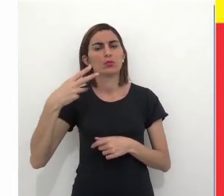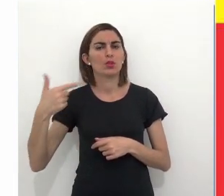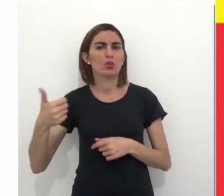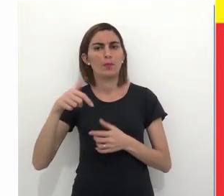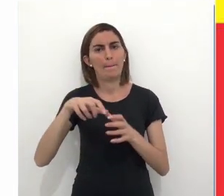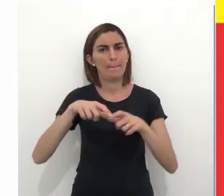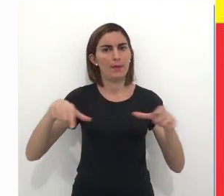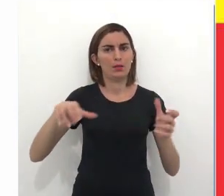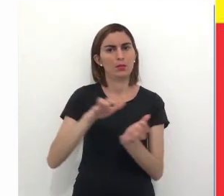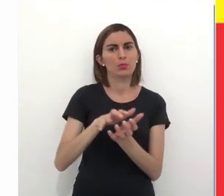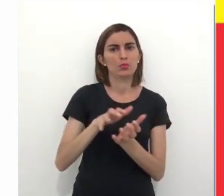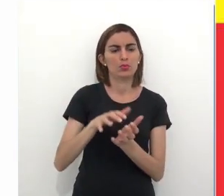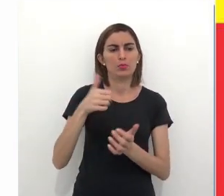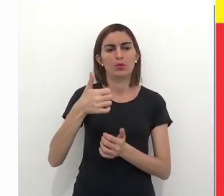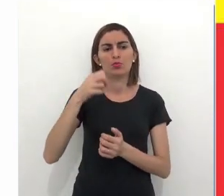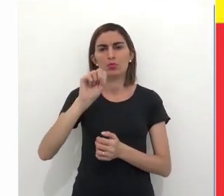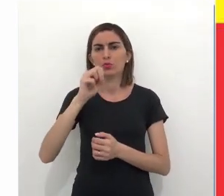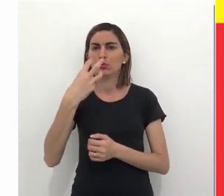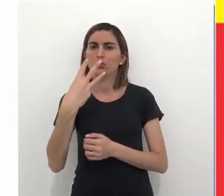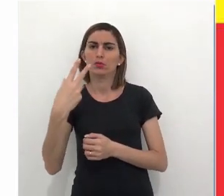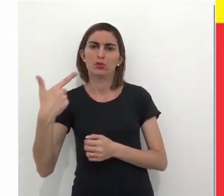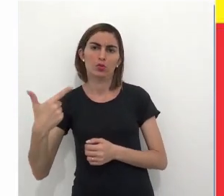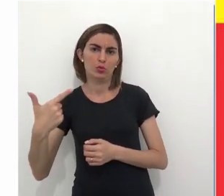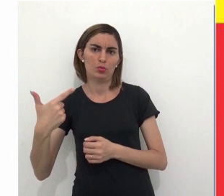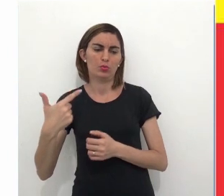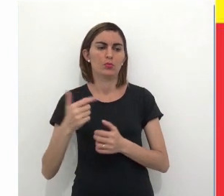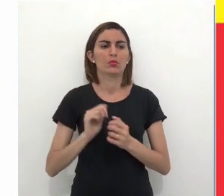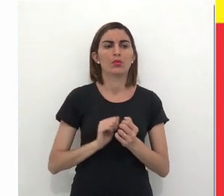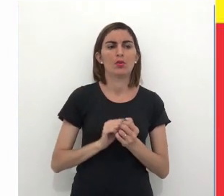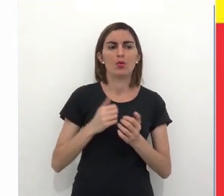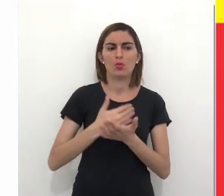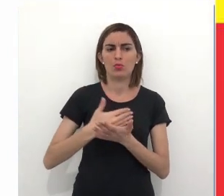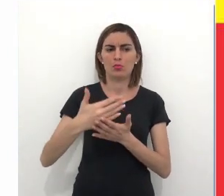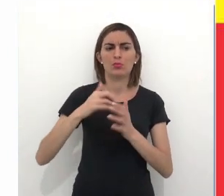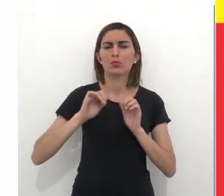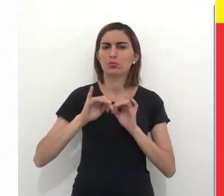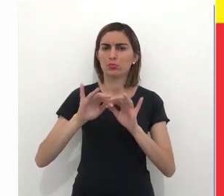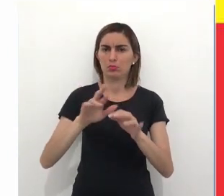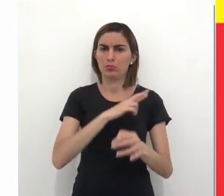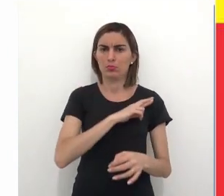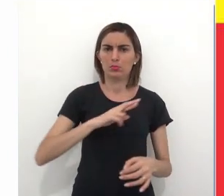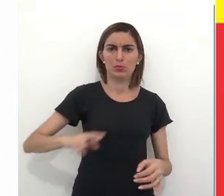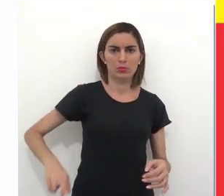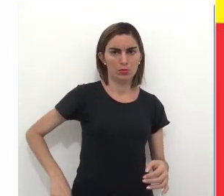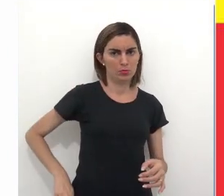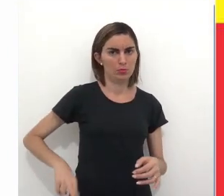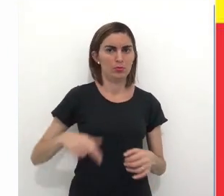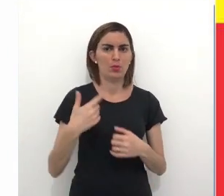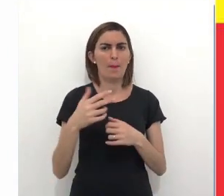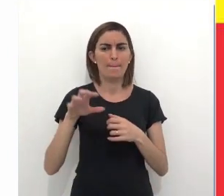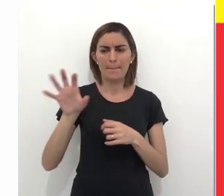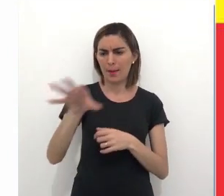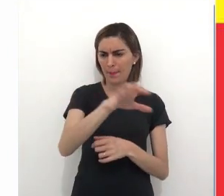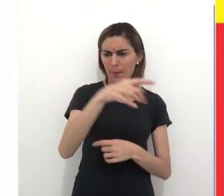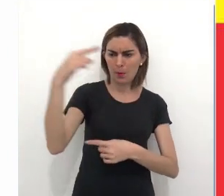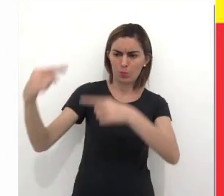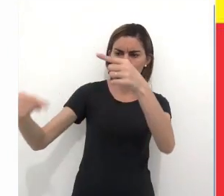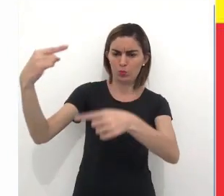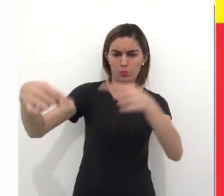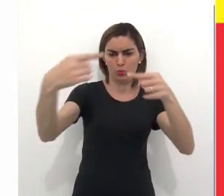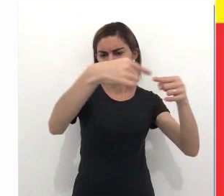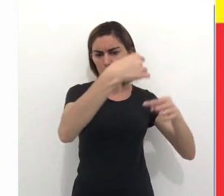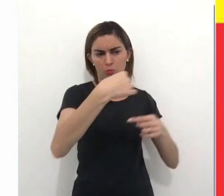Então, província de Pernambuco, em 1832, que se insere no período regencial, no contexto de série de motins,